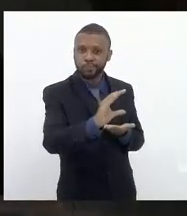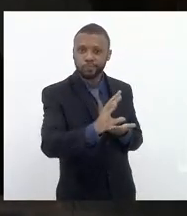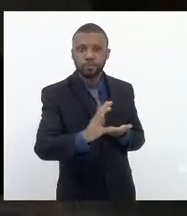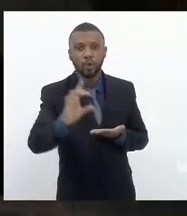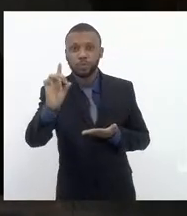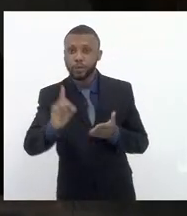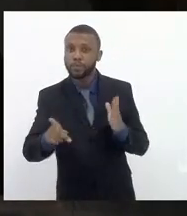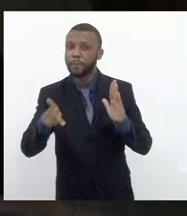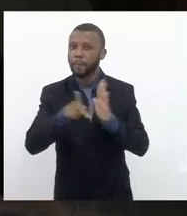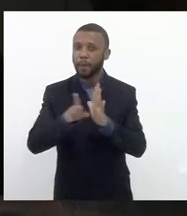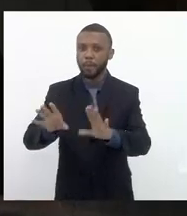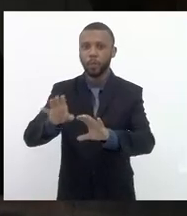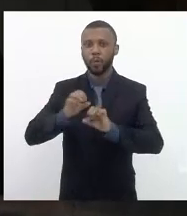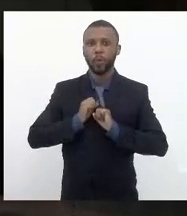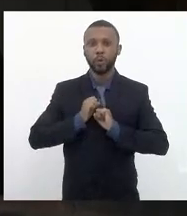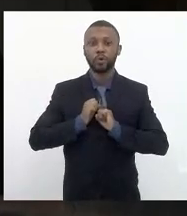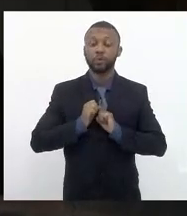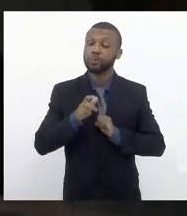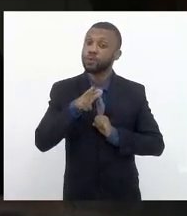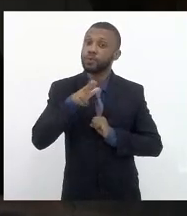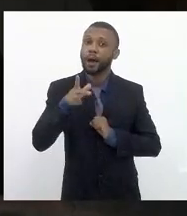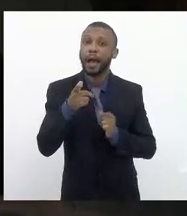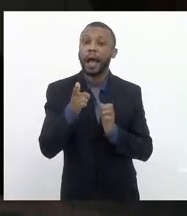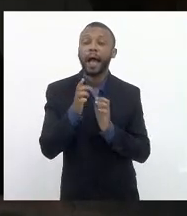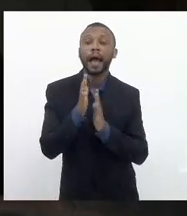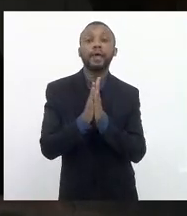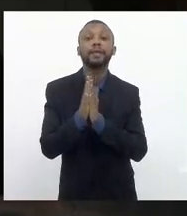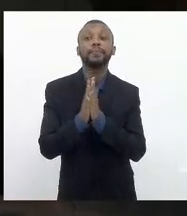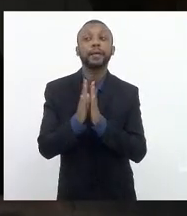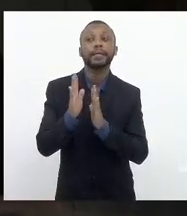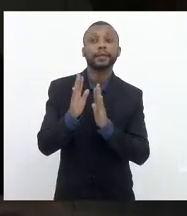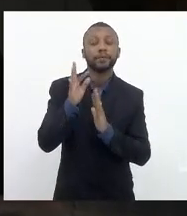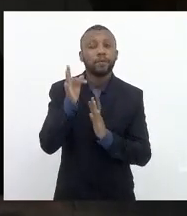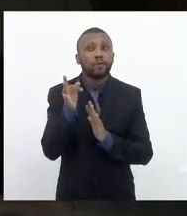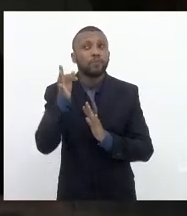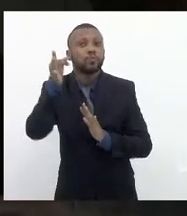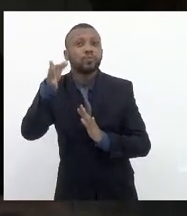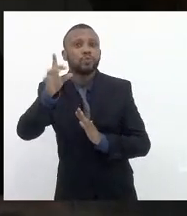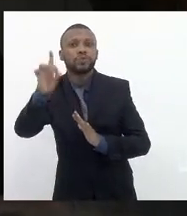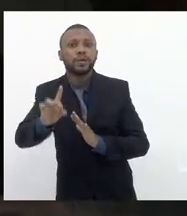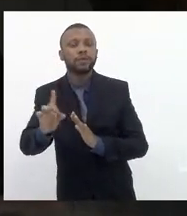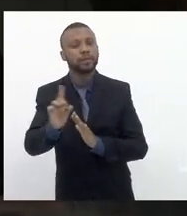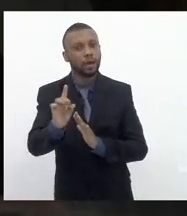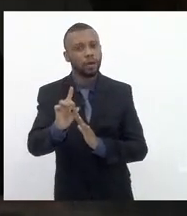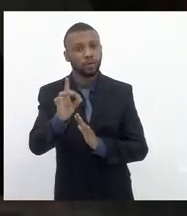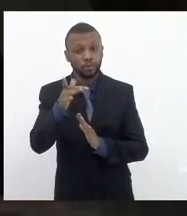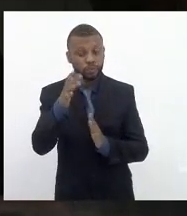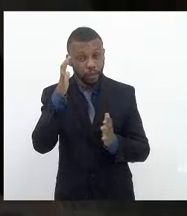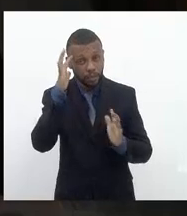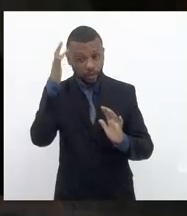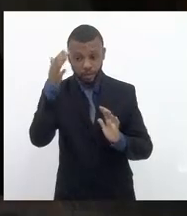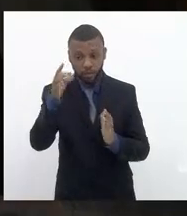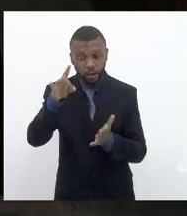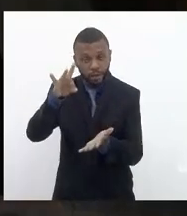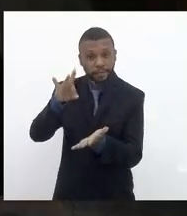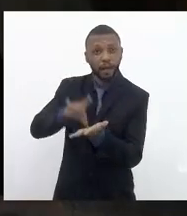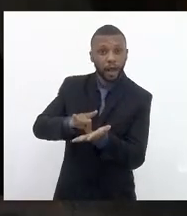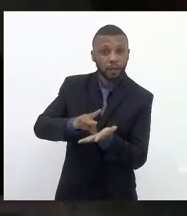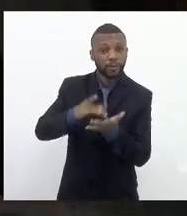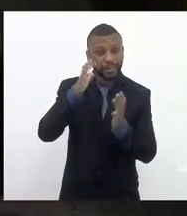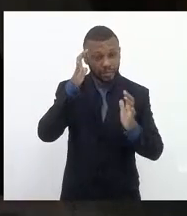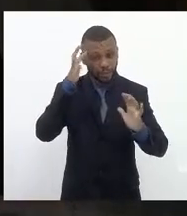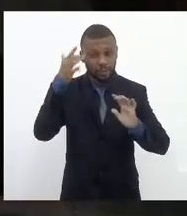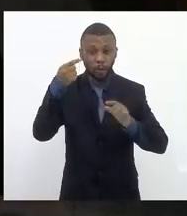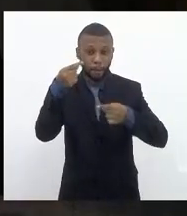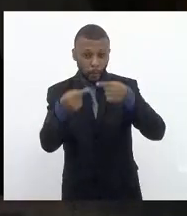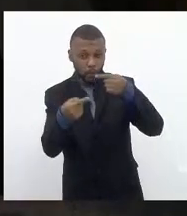isso não é expectativa de direito isso é realidade então quando a discussão política se a vizinha